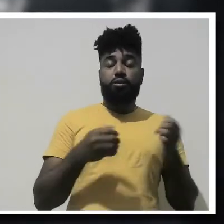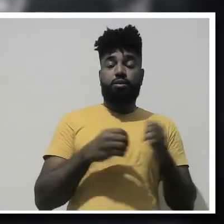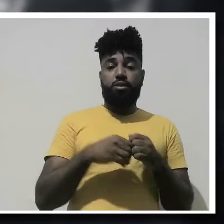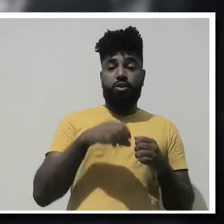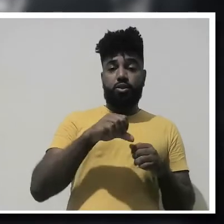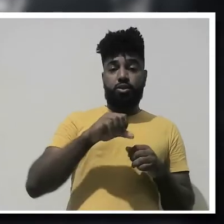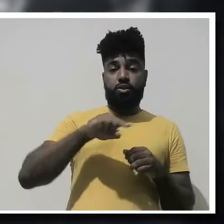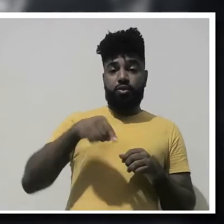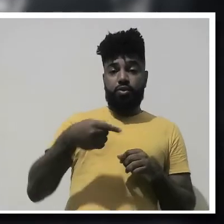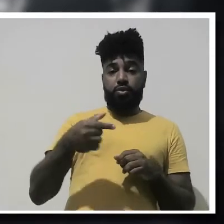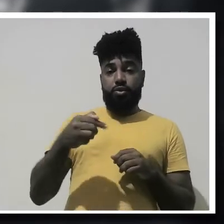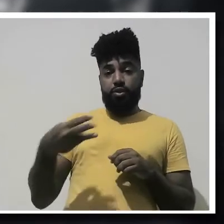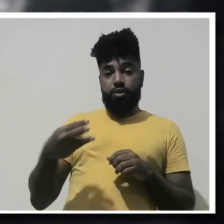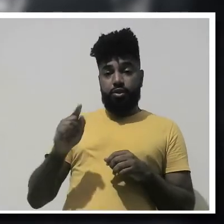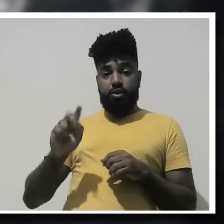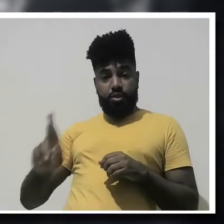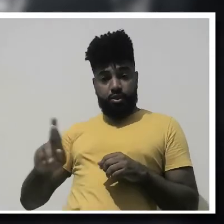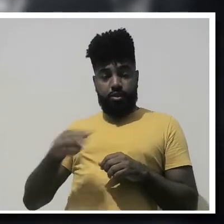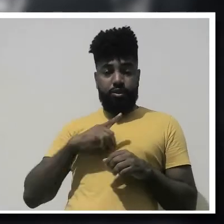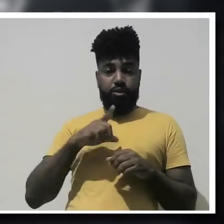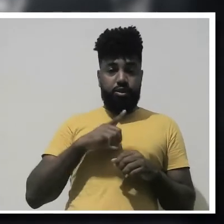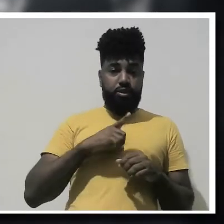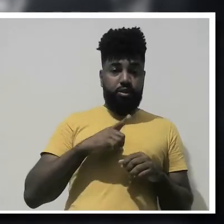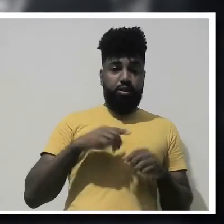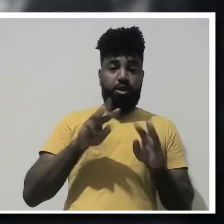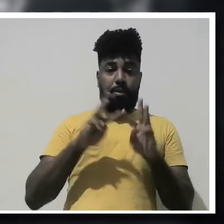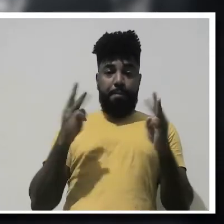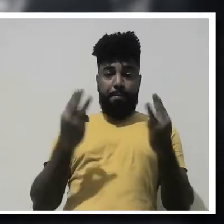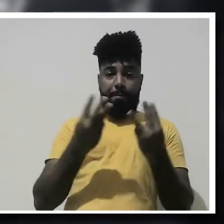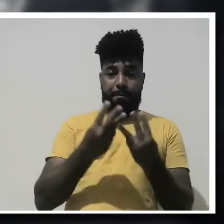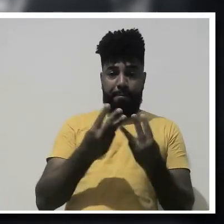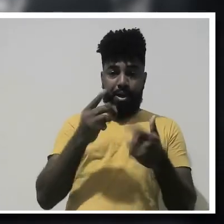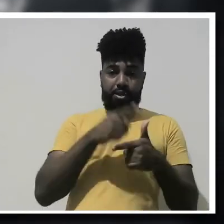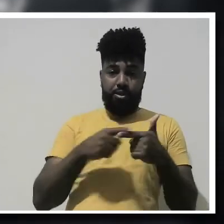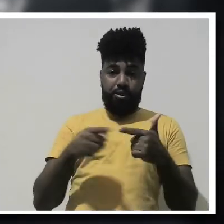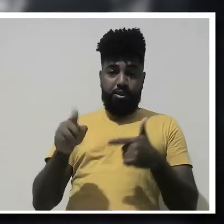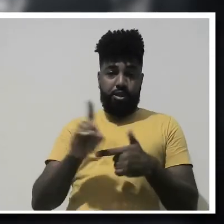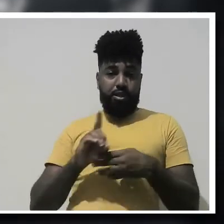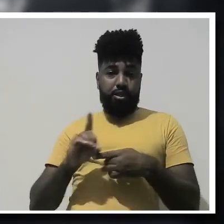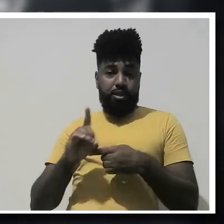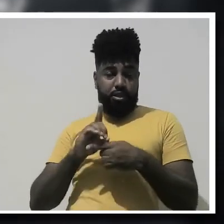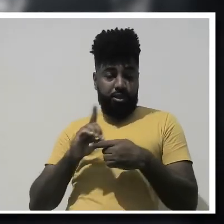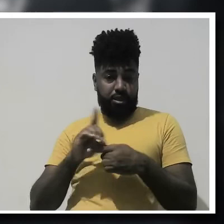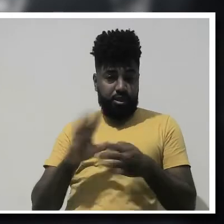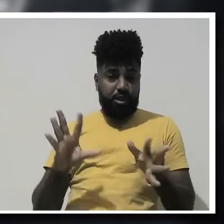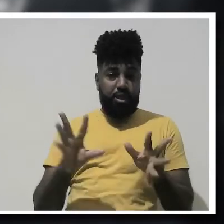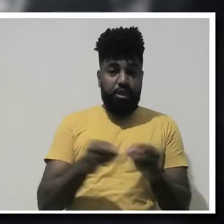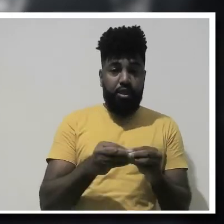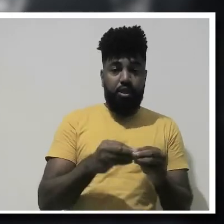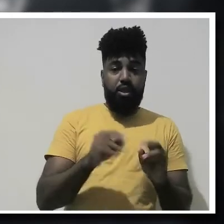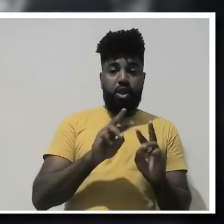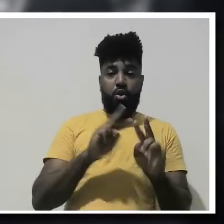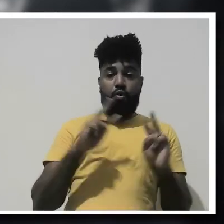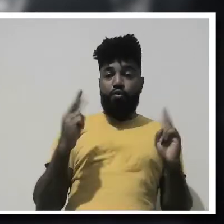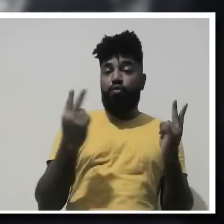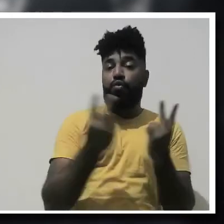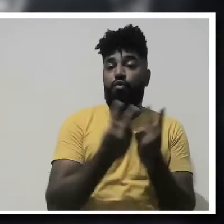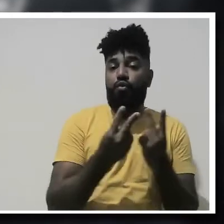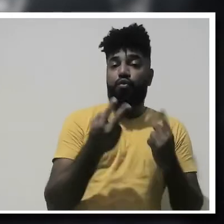9,893 gramas. Daí então basta a gente dividir essa massa pela densidade para achar o volume do piquenômetro, que nesse caso aqui foi